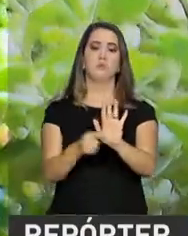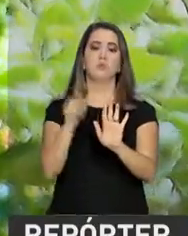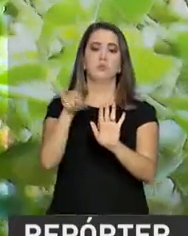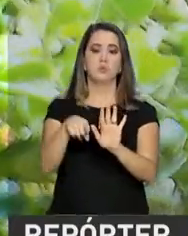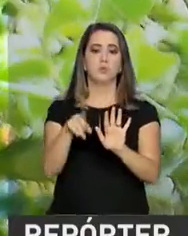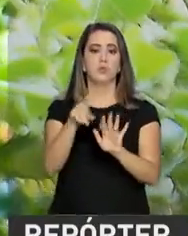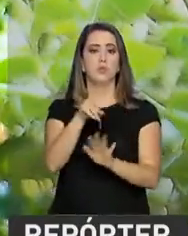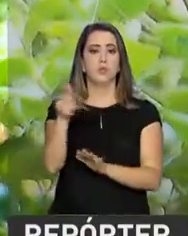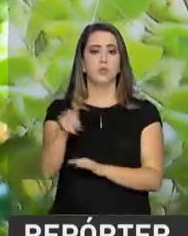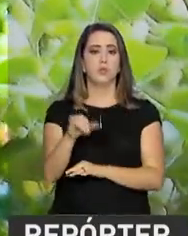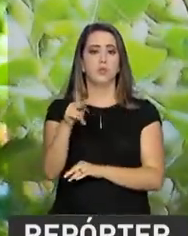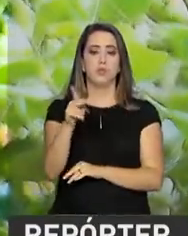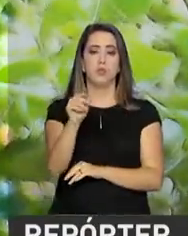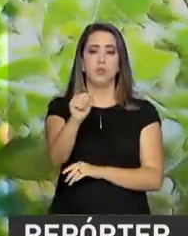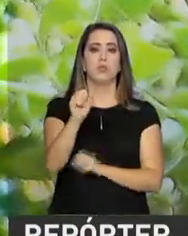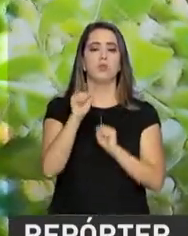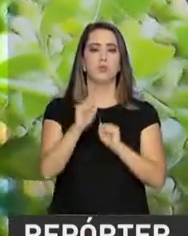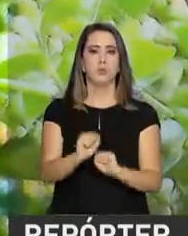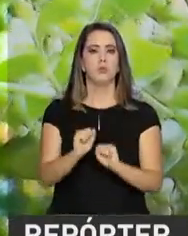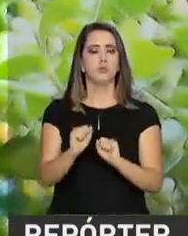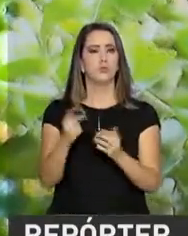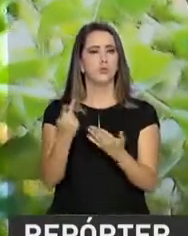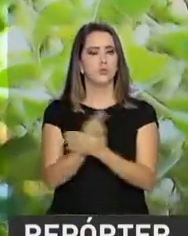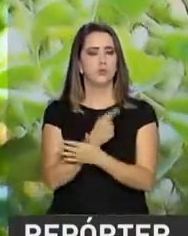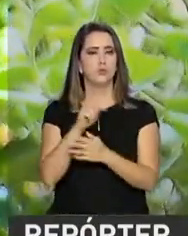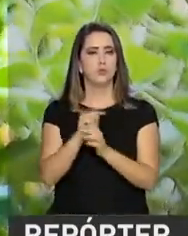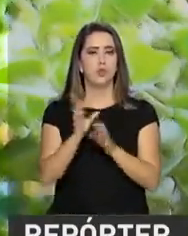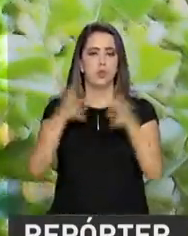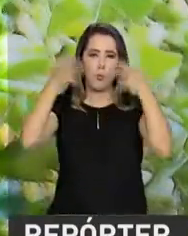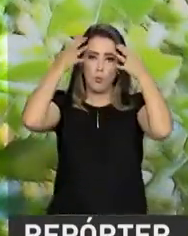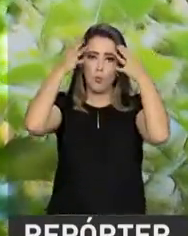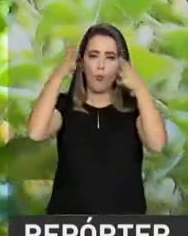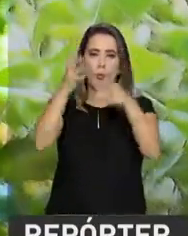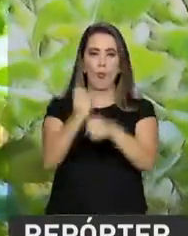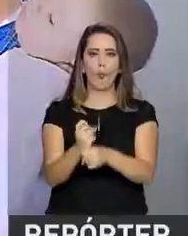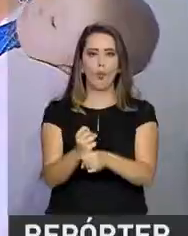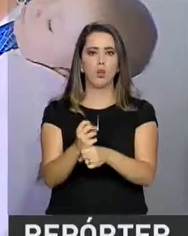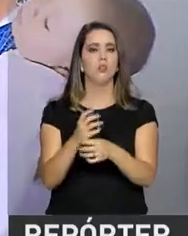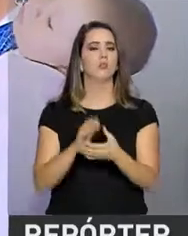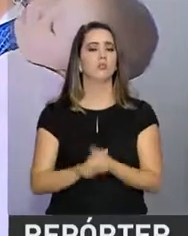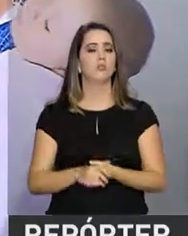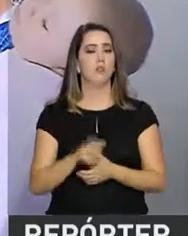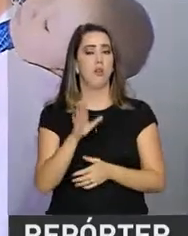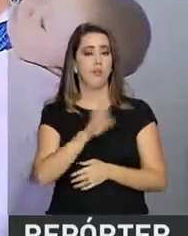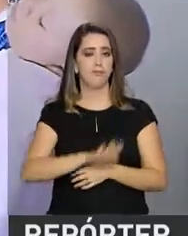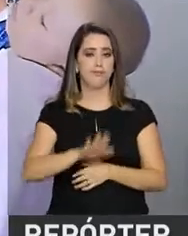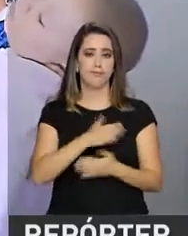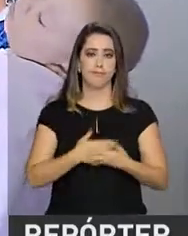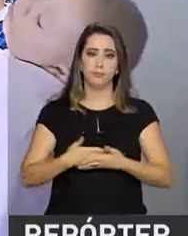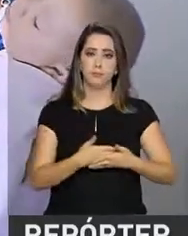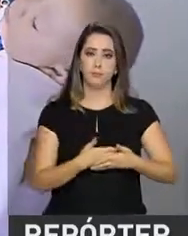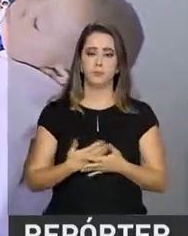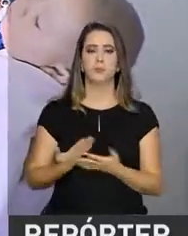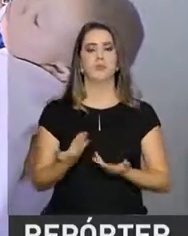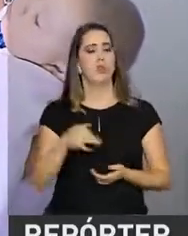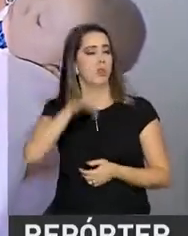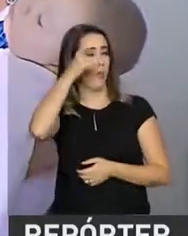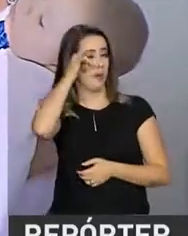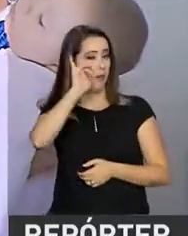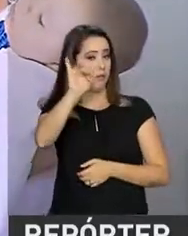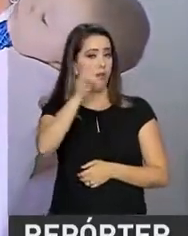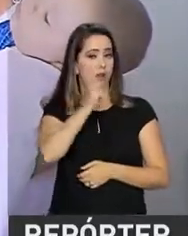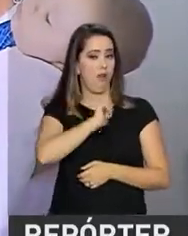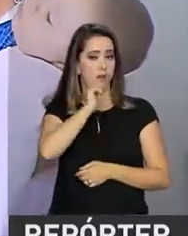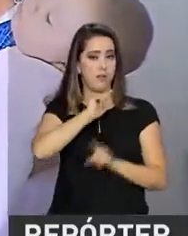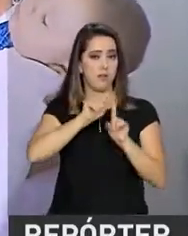esse vírus pode ter sido a causa de casos de microcefalia em bebês para evitar que grávidas e outras pessoas